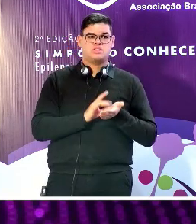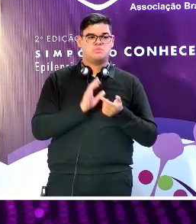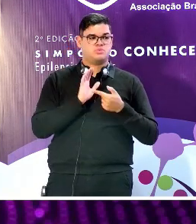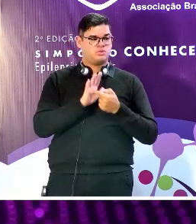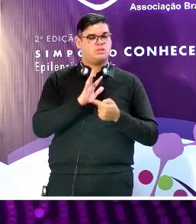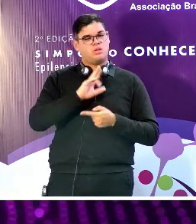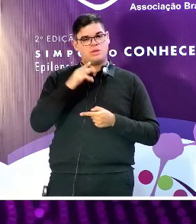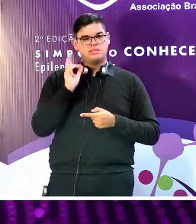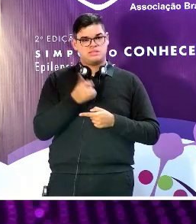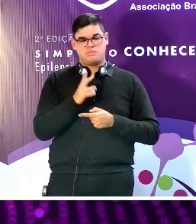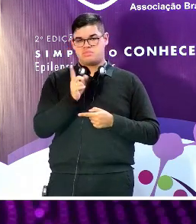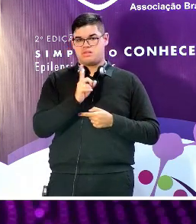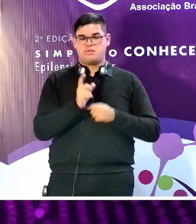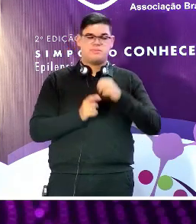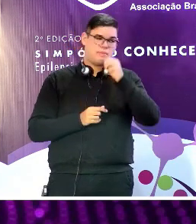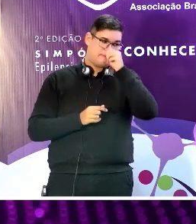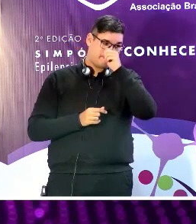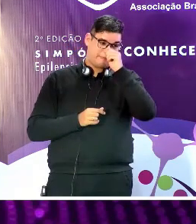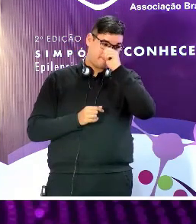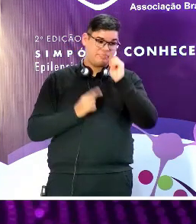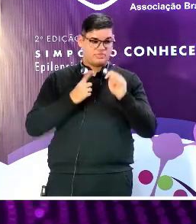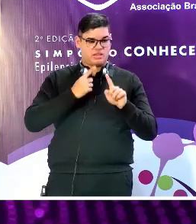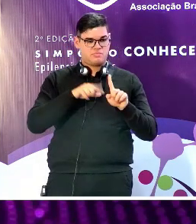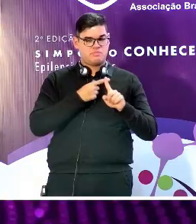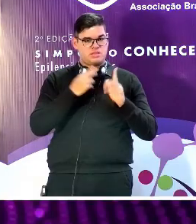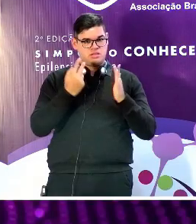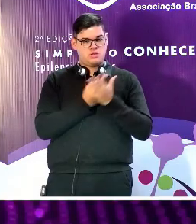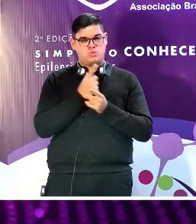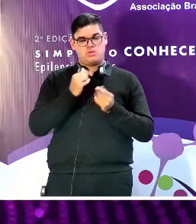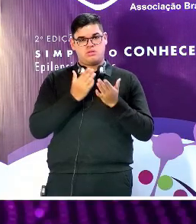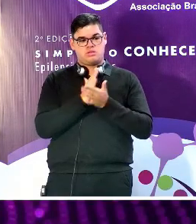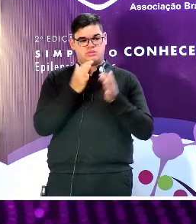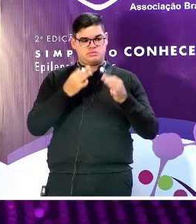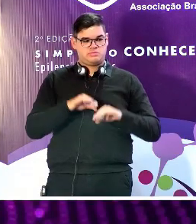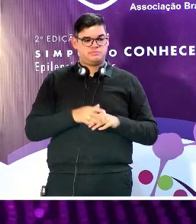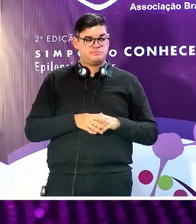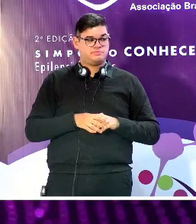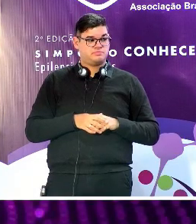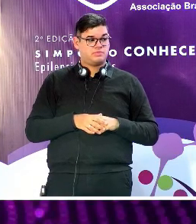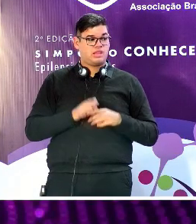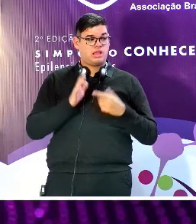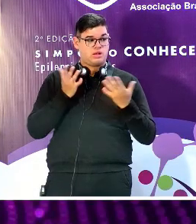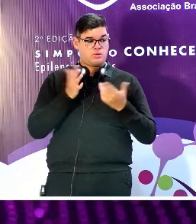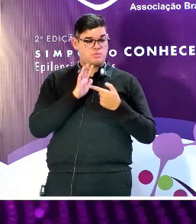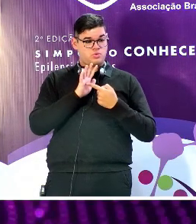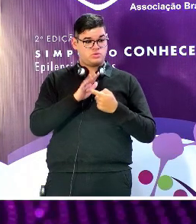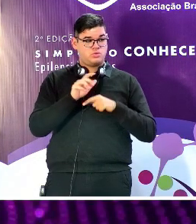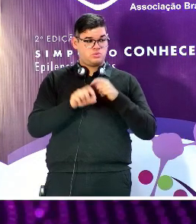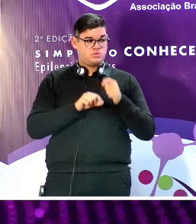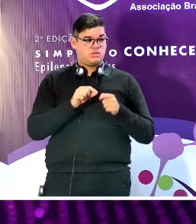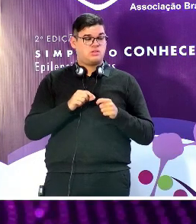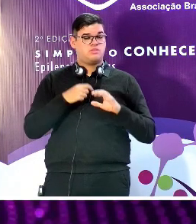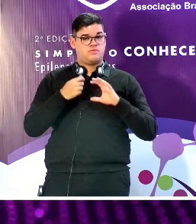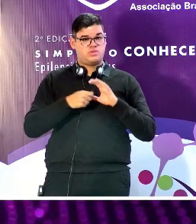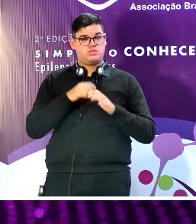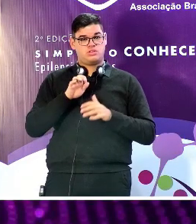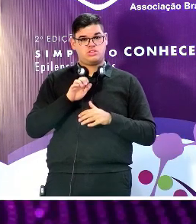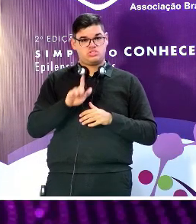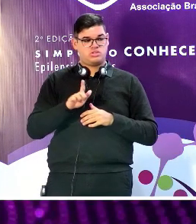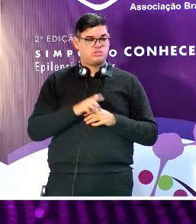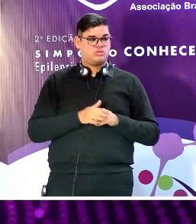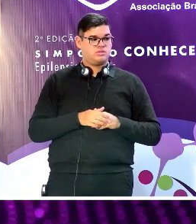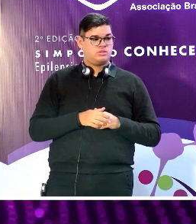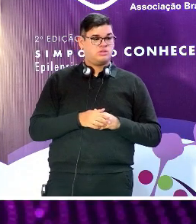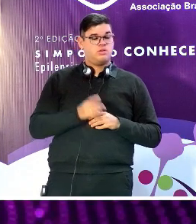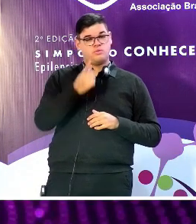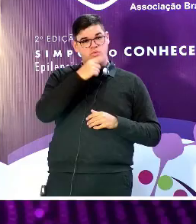sempre, tá? A ciência tem mais erro do que acerto. Né? E aqui mostrando alguns registros de vídeo EEG, que